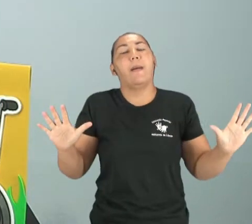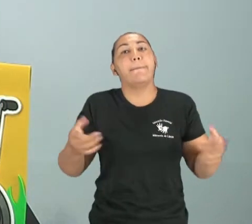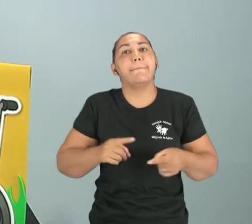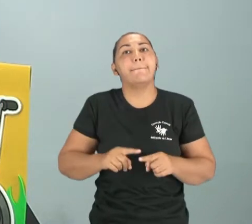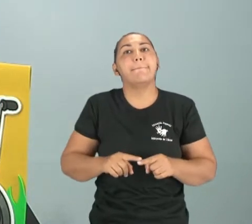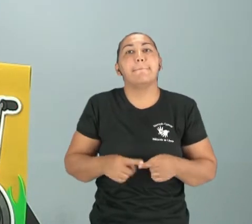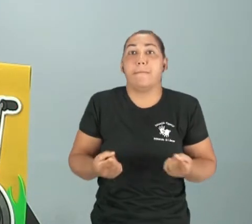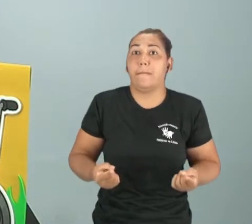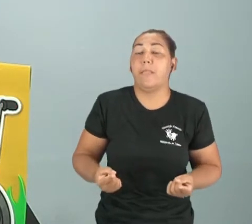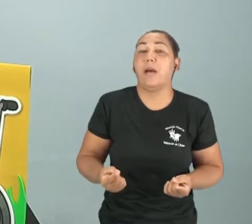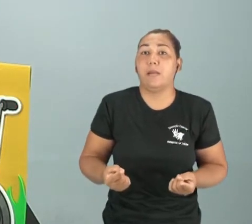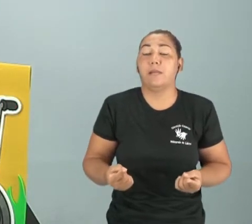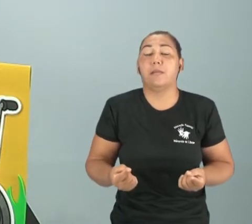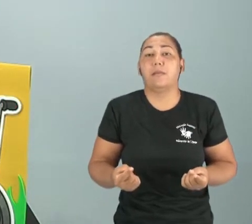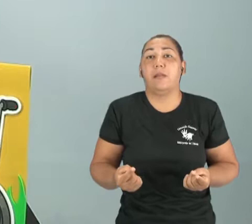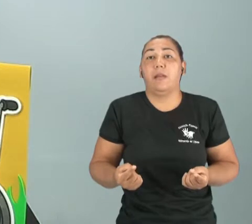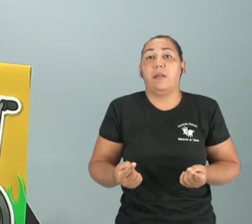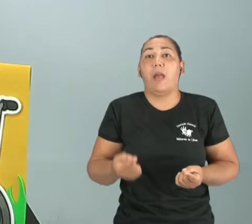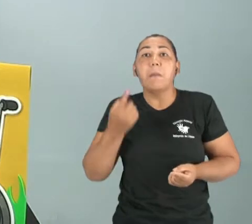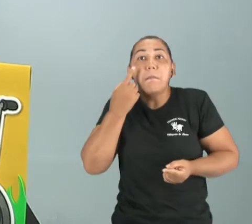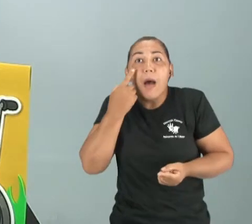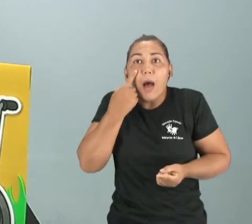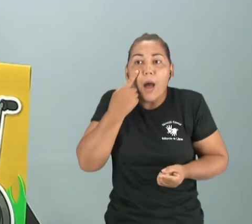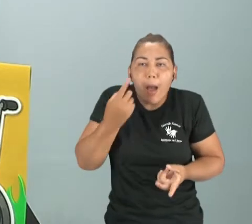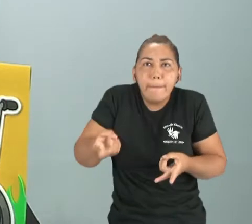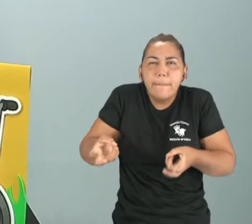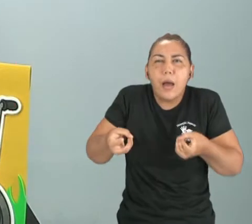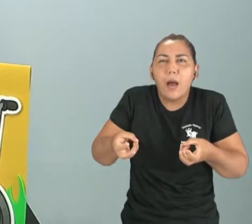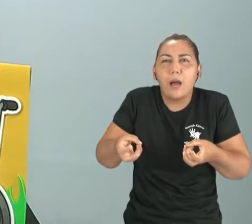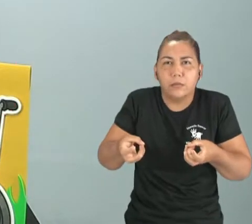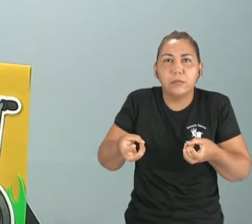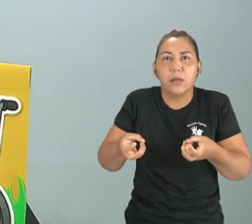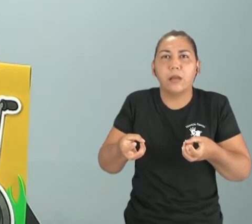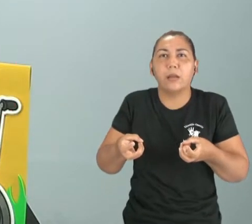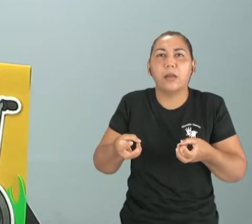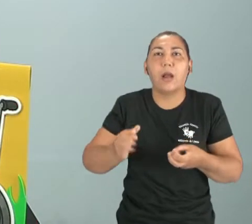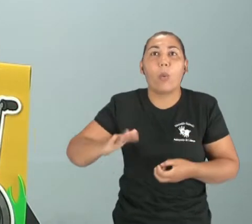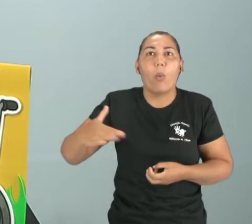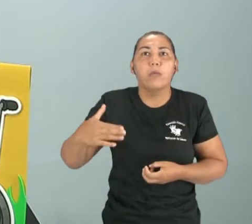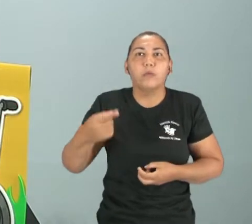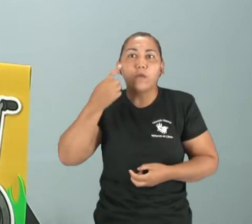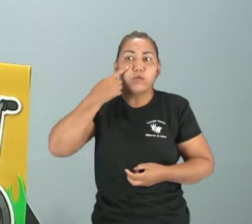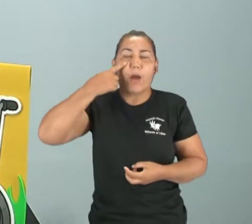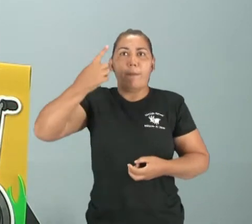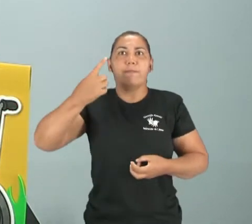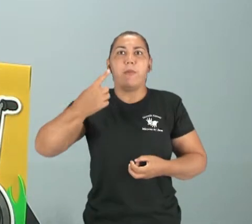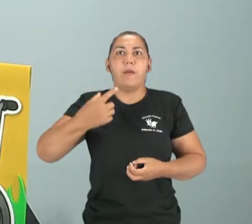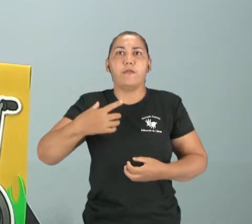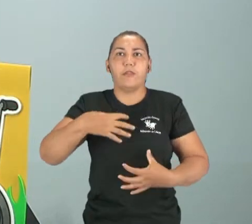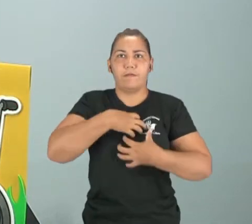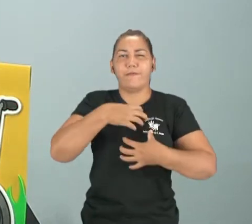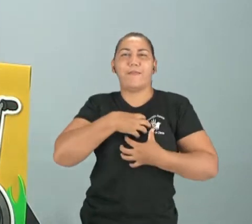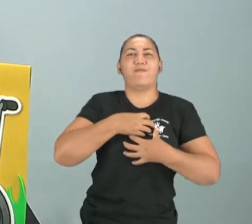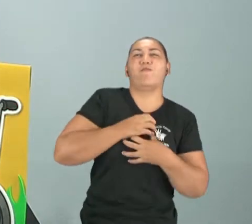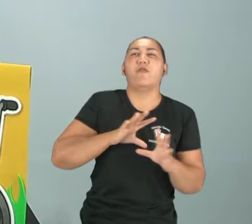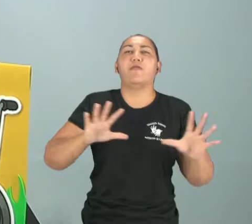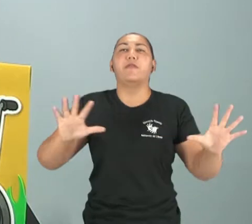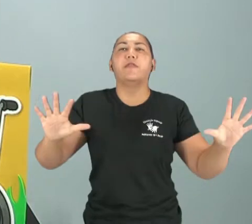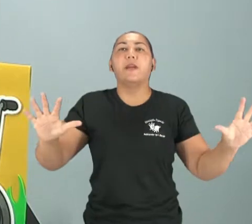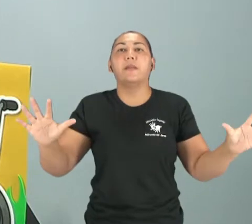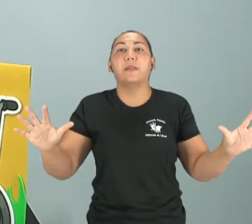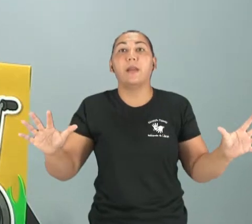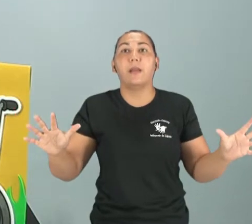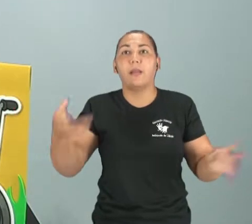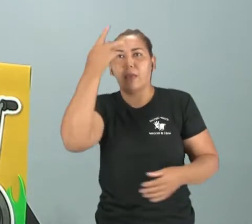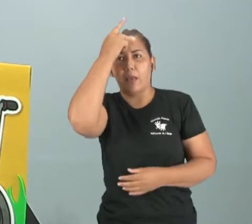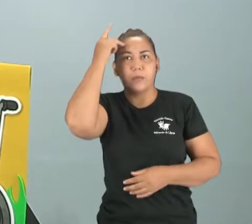O que é explícito? Tão à vista. Quando é muito à vista, o que acontece? As